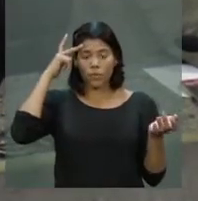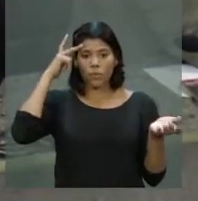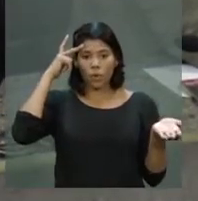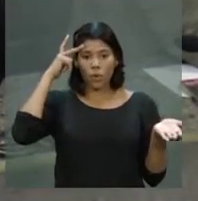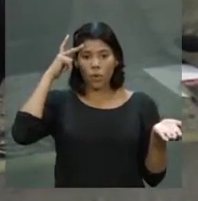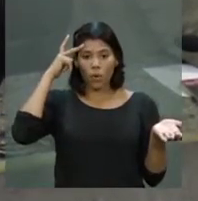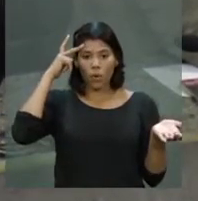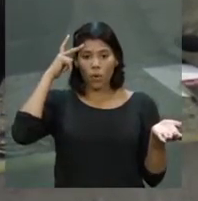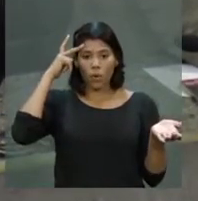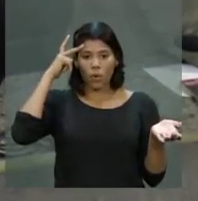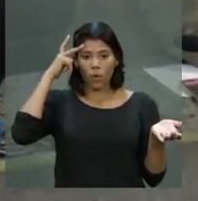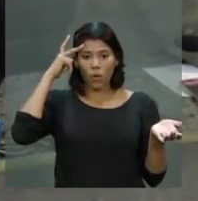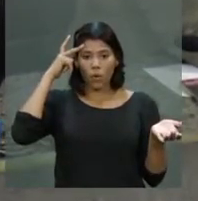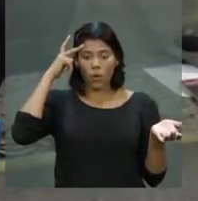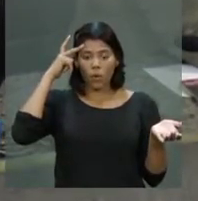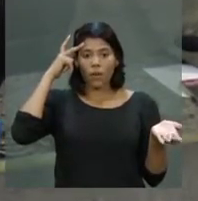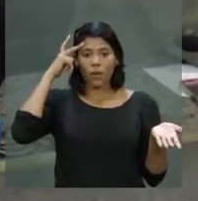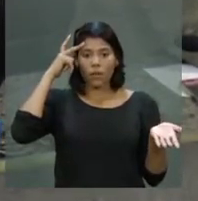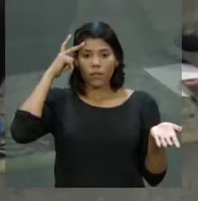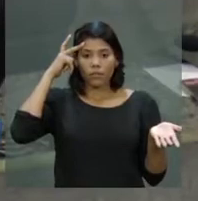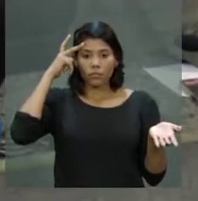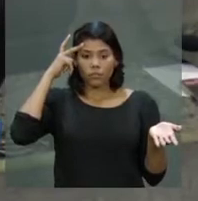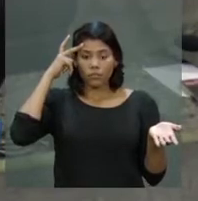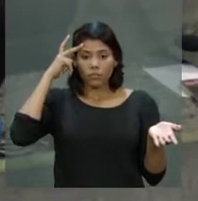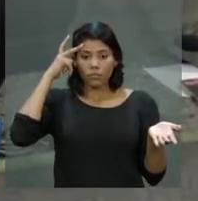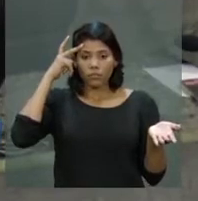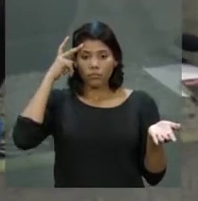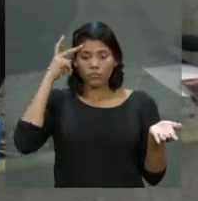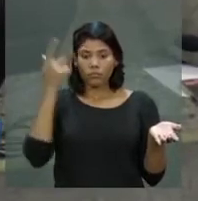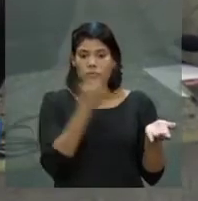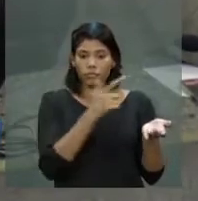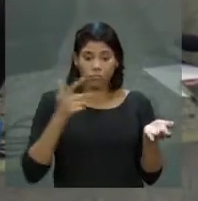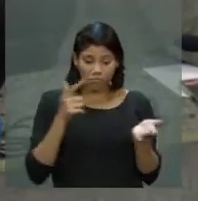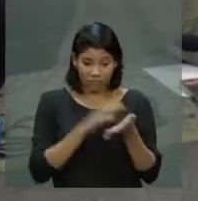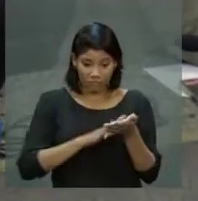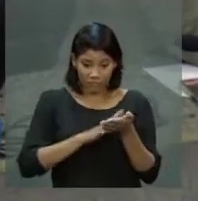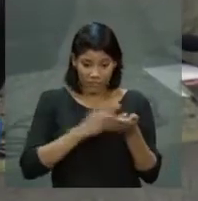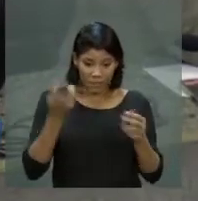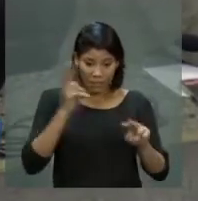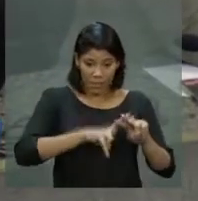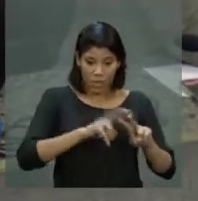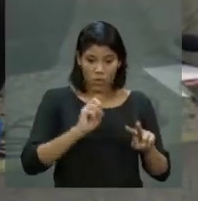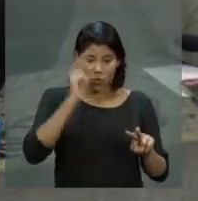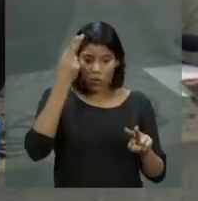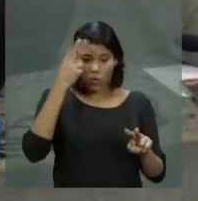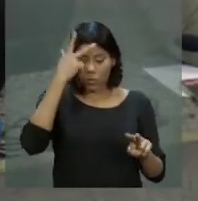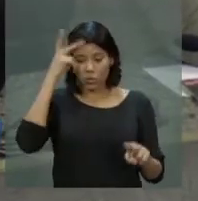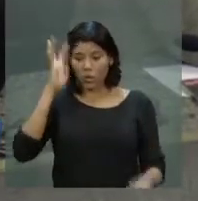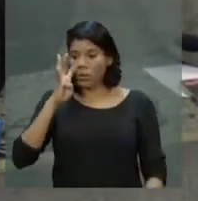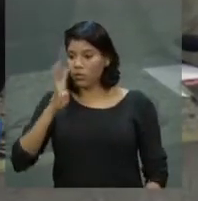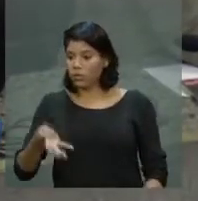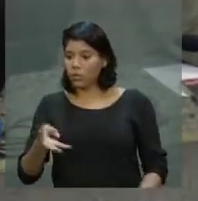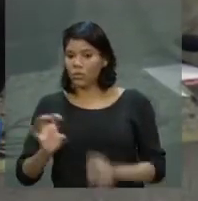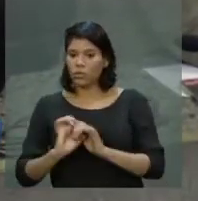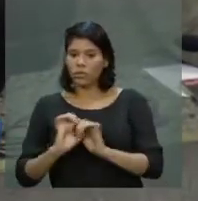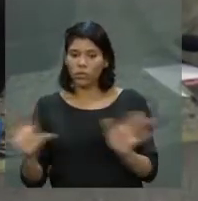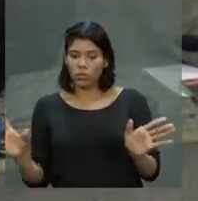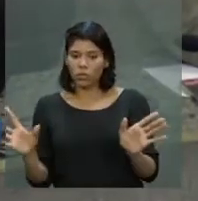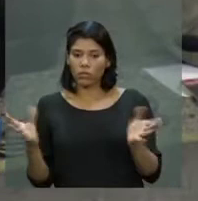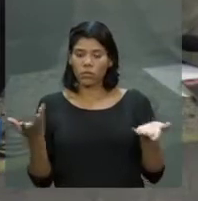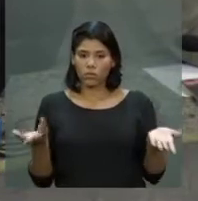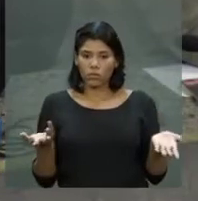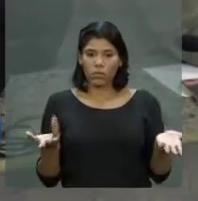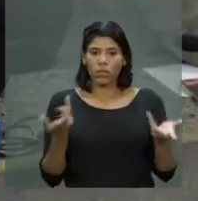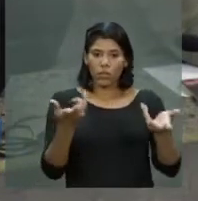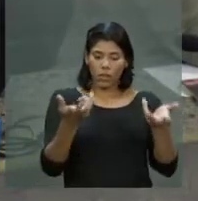um acusado, um culpado solto? Né? Eu quero trazer aqui a público, né, dizer para Vossa Excelência